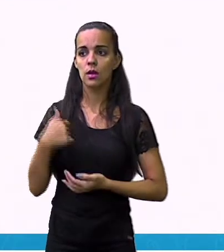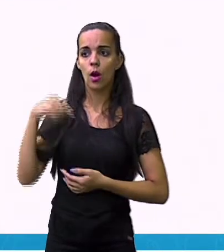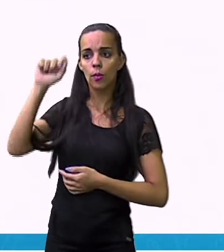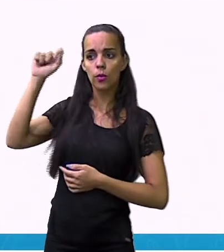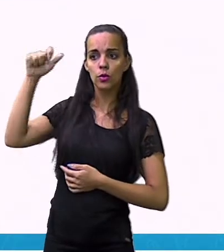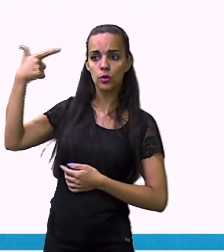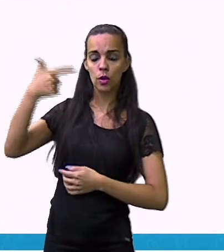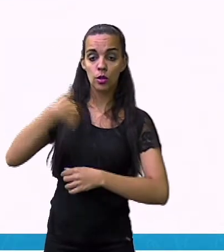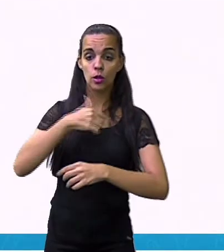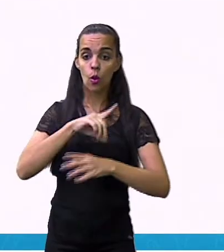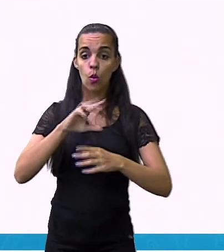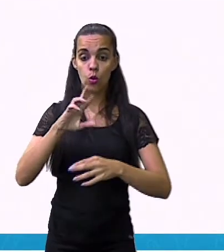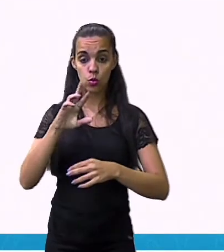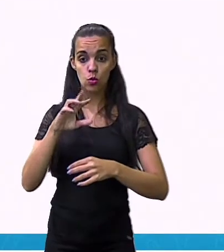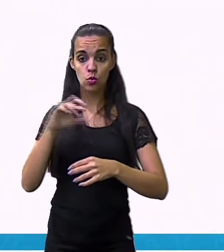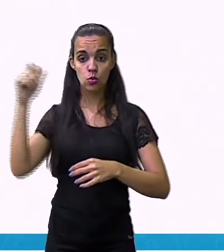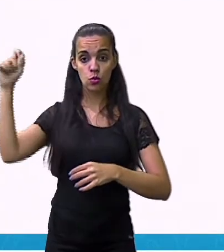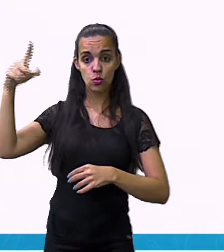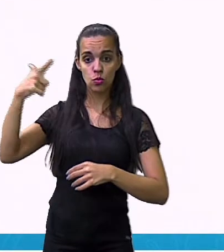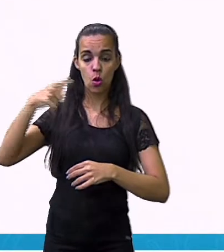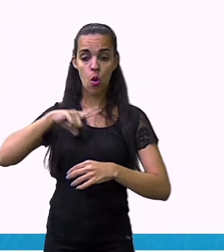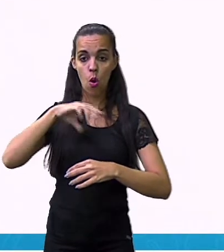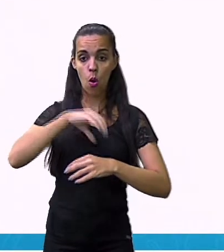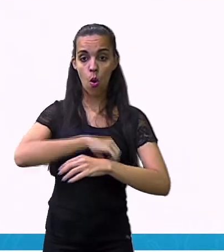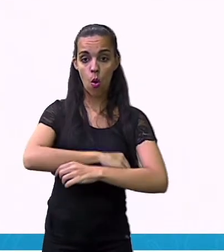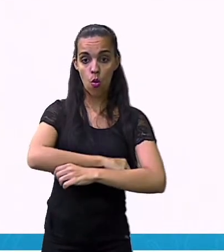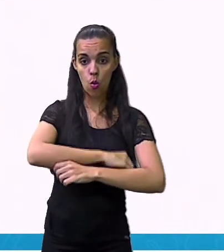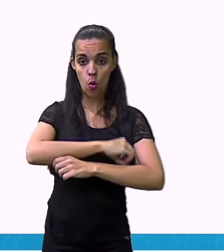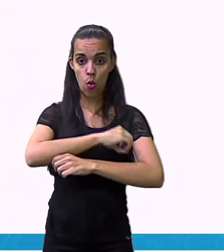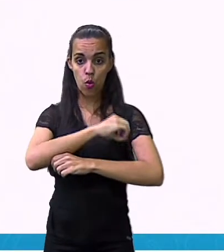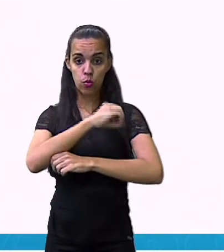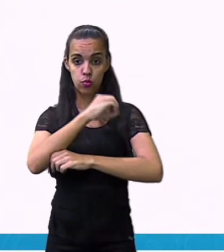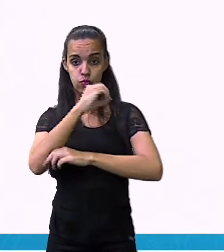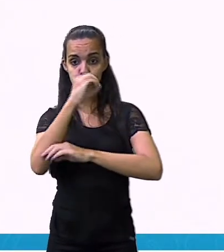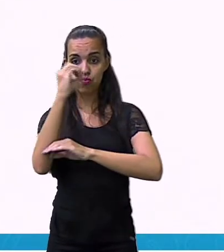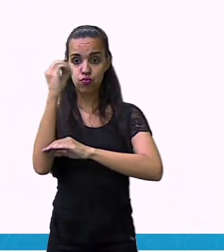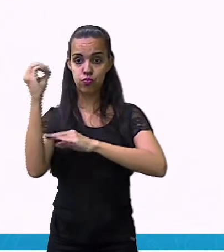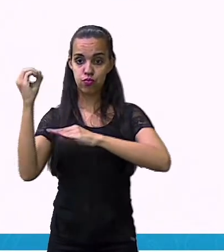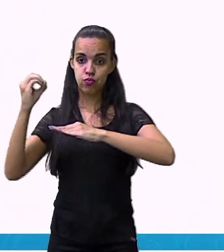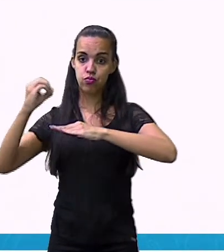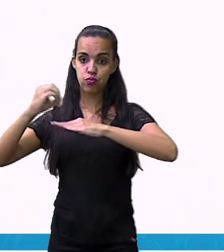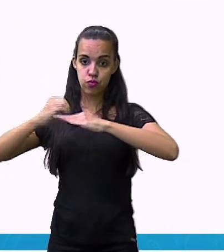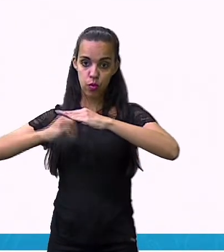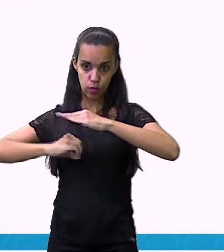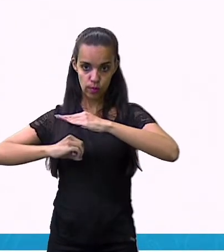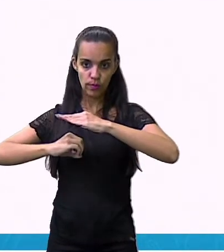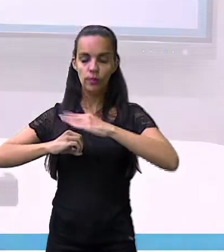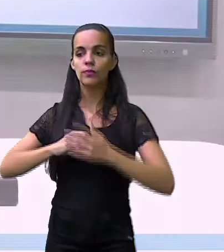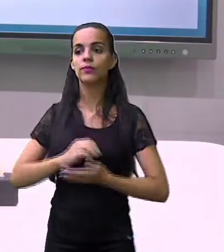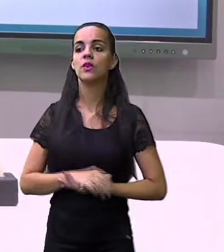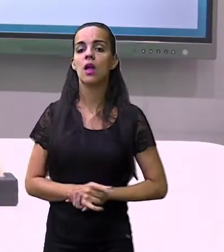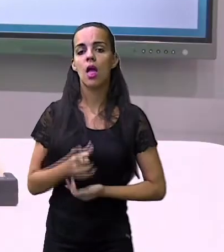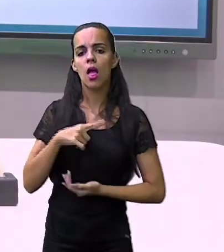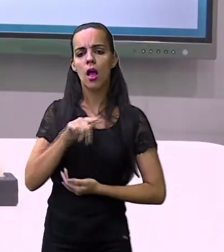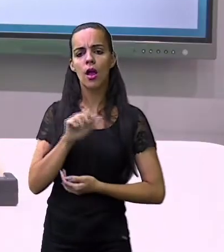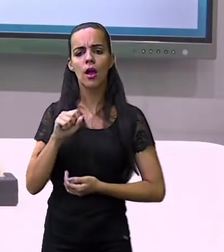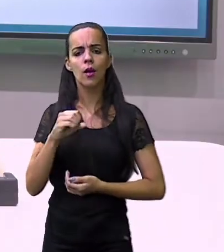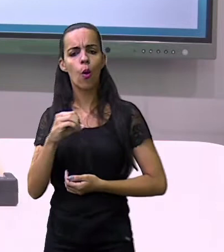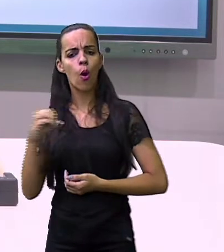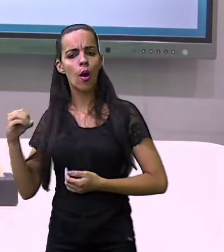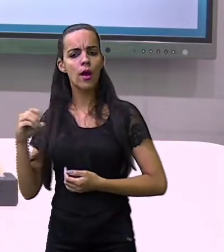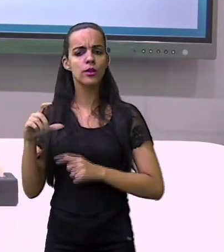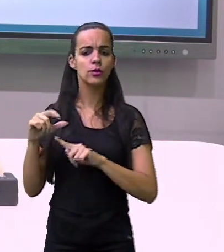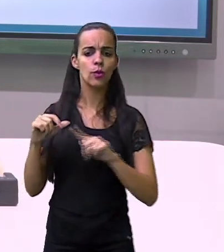ele nasce no leste e ele se põe no oeste. Então, são lados opostos, no caso, ao corpo